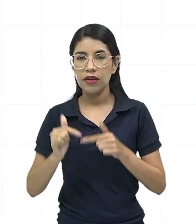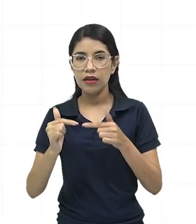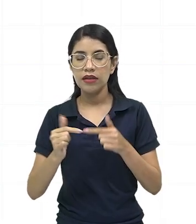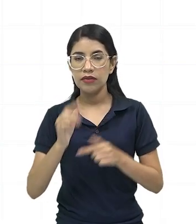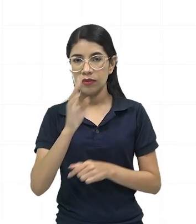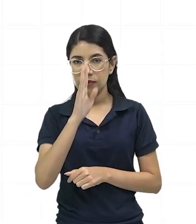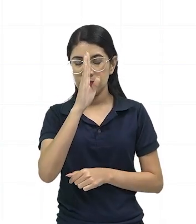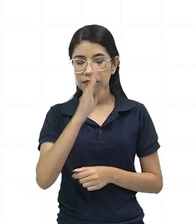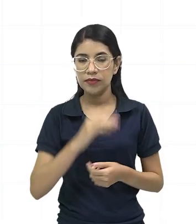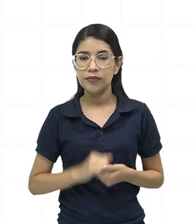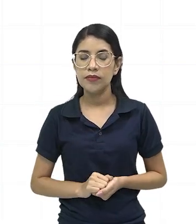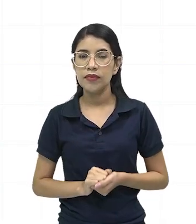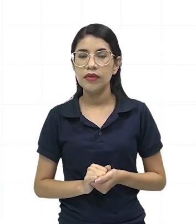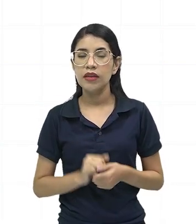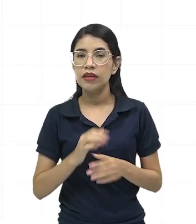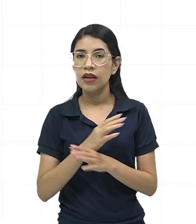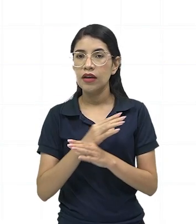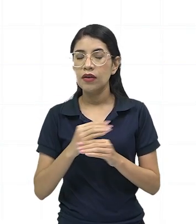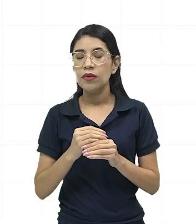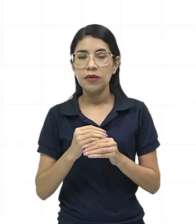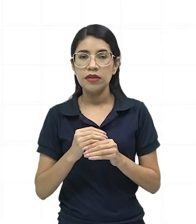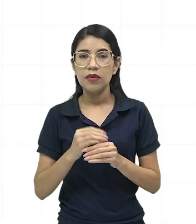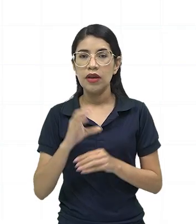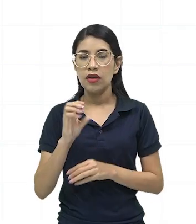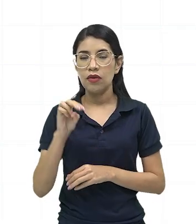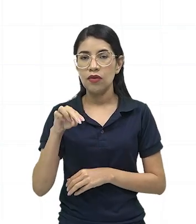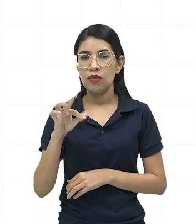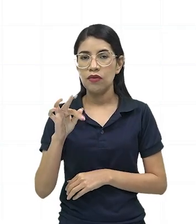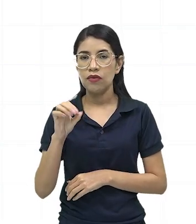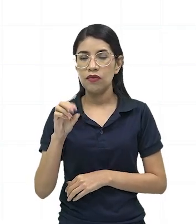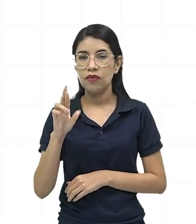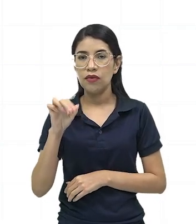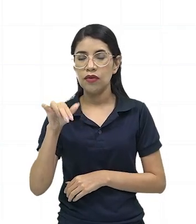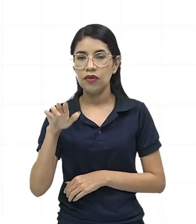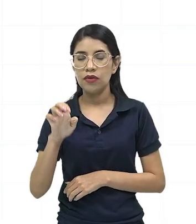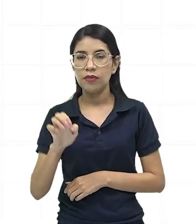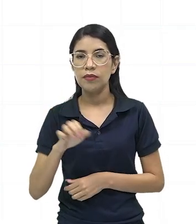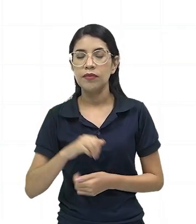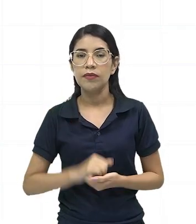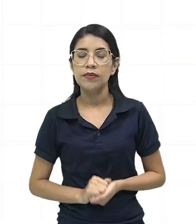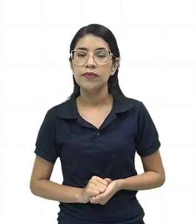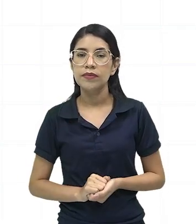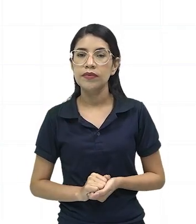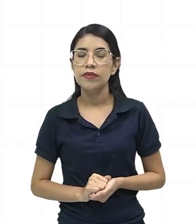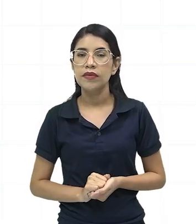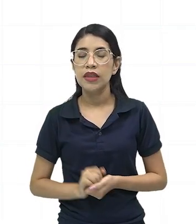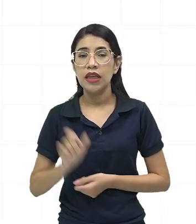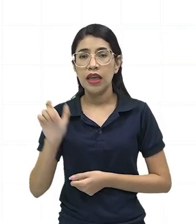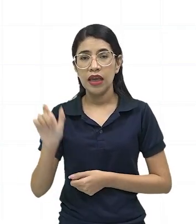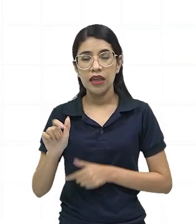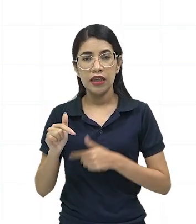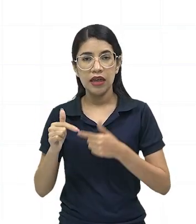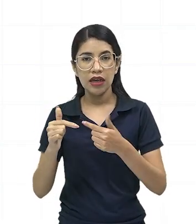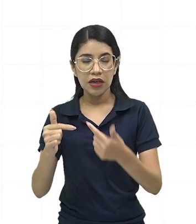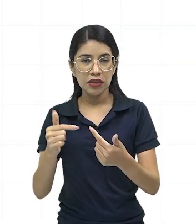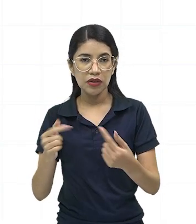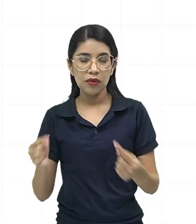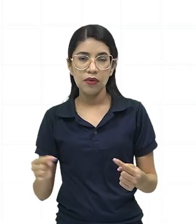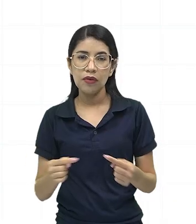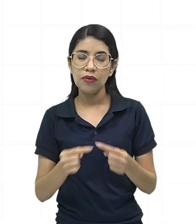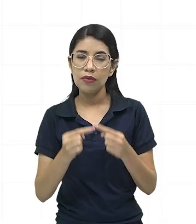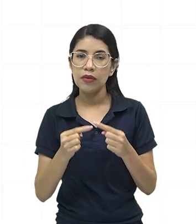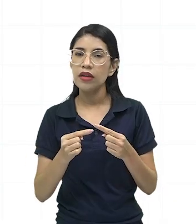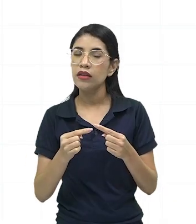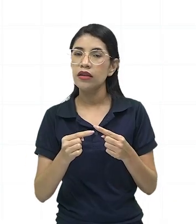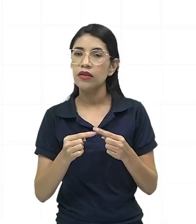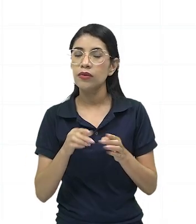principal. A nossa conjunção conforme é um exemplo das conformativas. Ele agiu